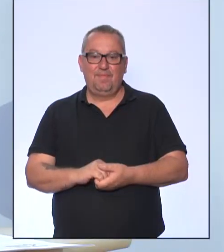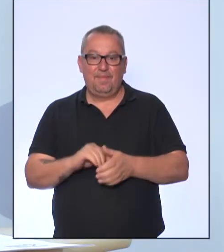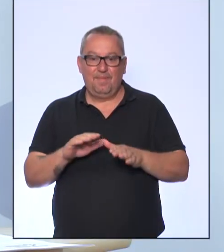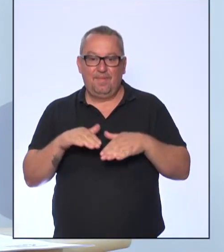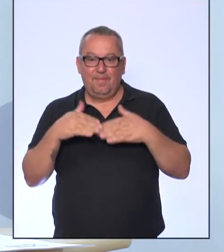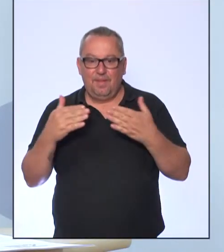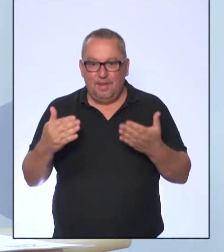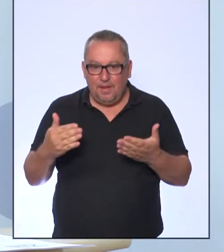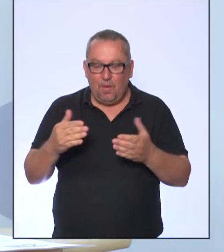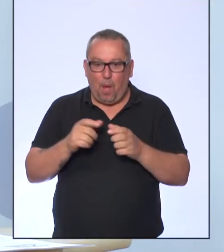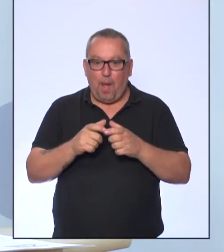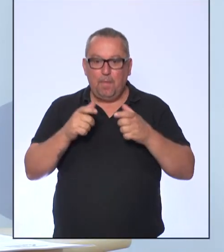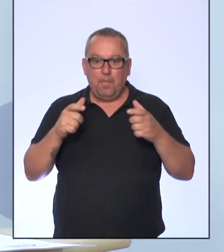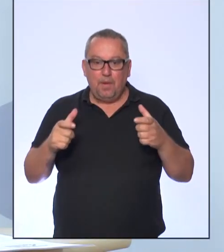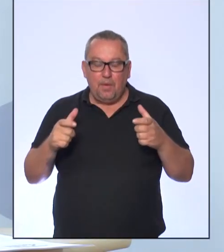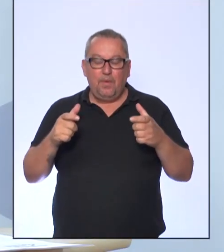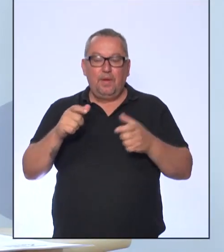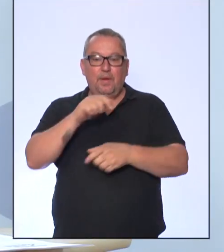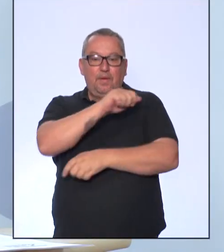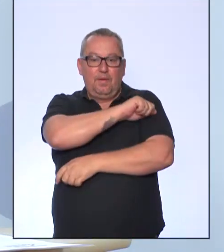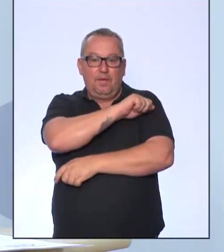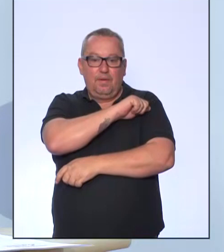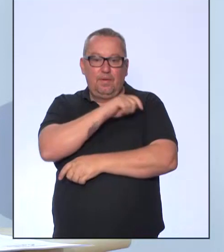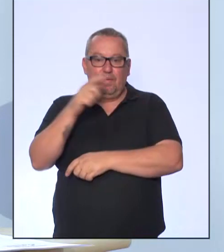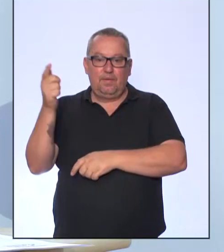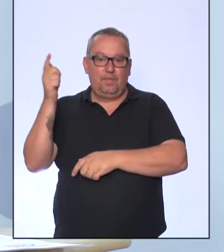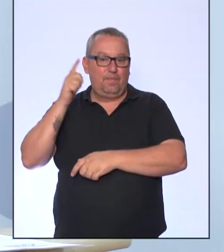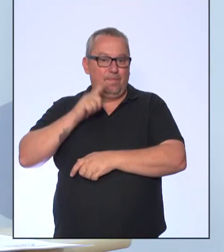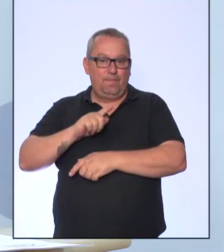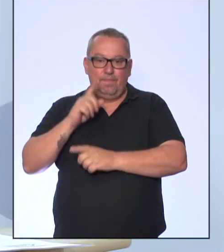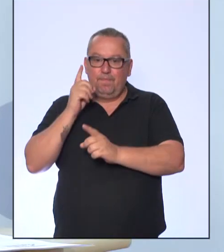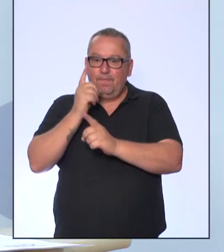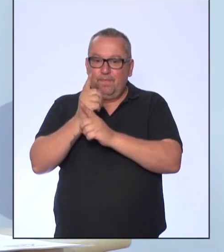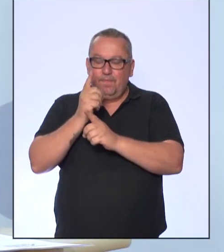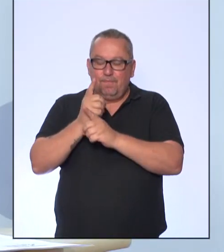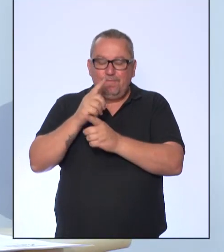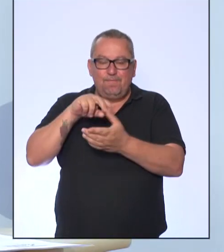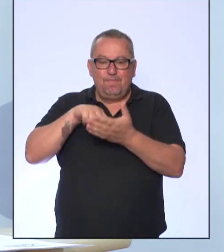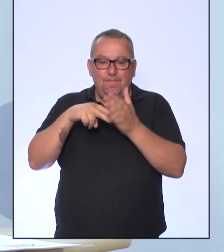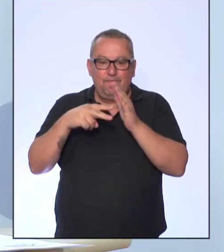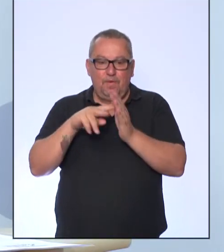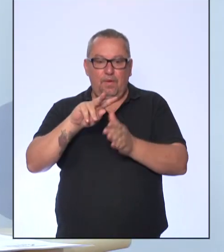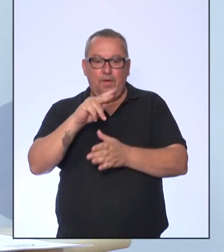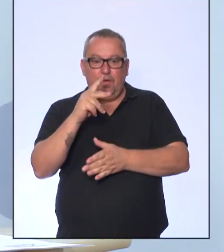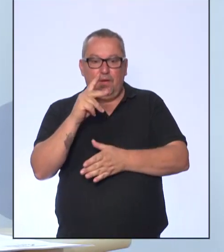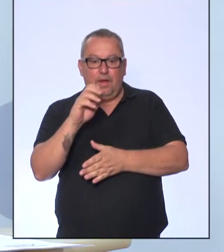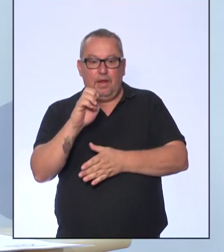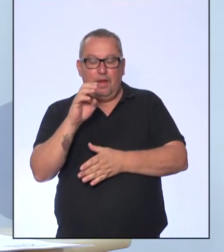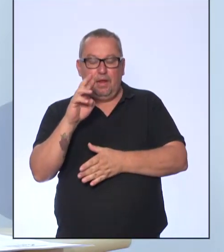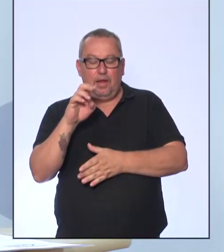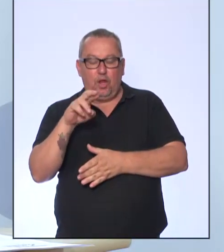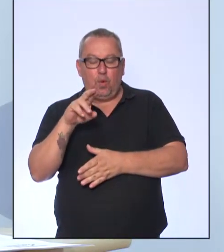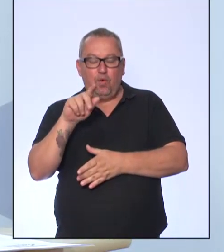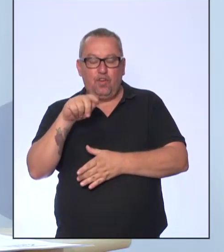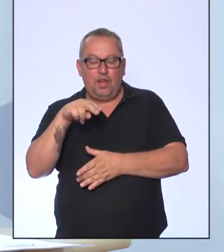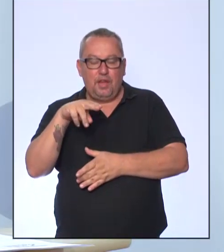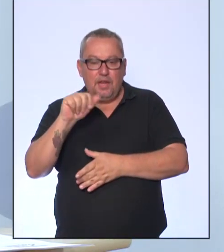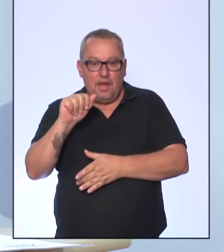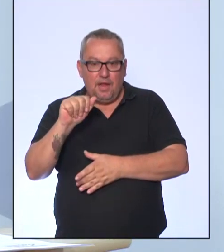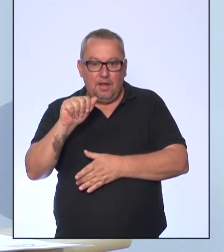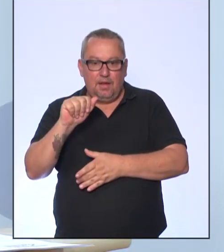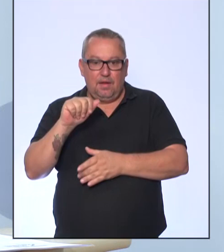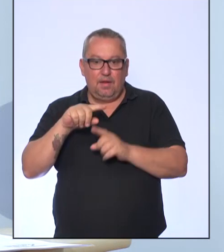Então, a maioria dos alunos não conseguem identificar o que é uma mistura heterogênea. Nas aulas anteriores de ciência